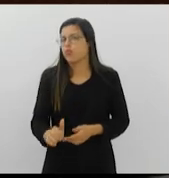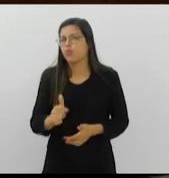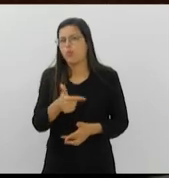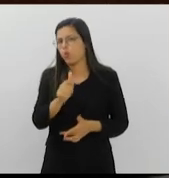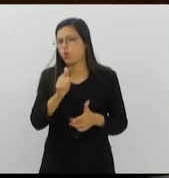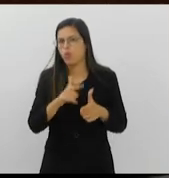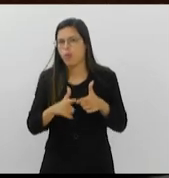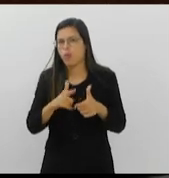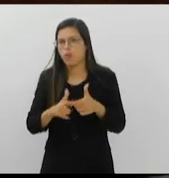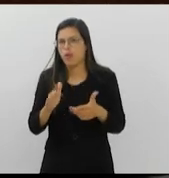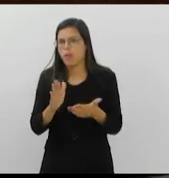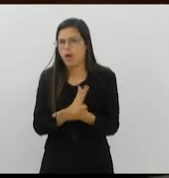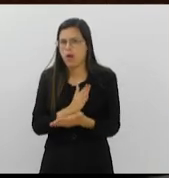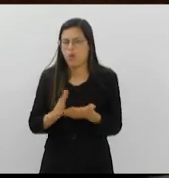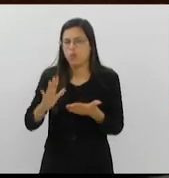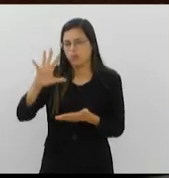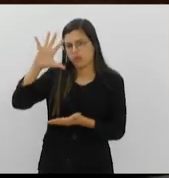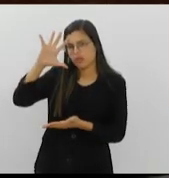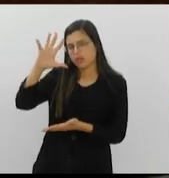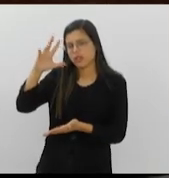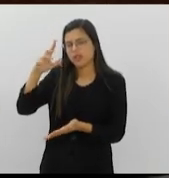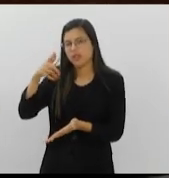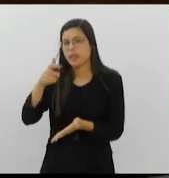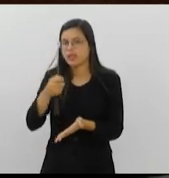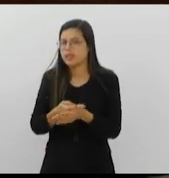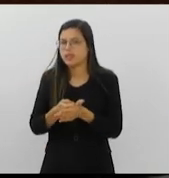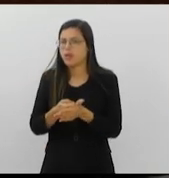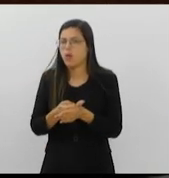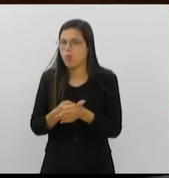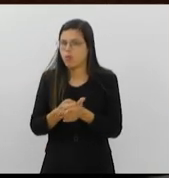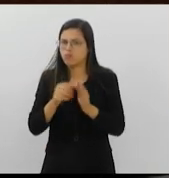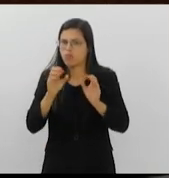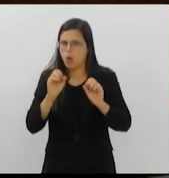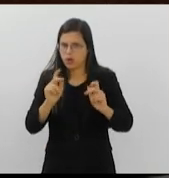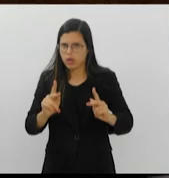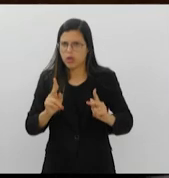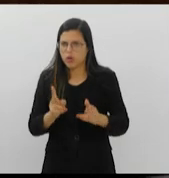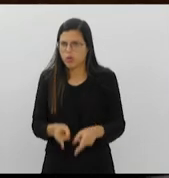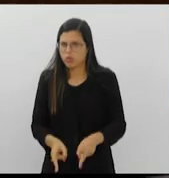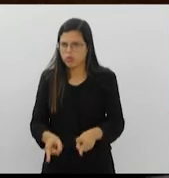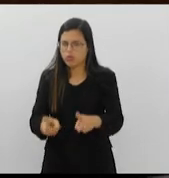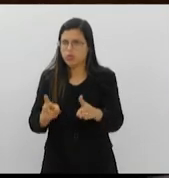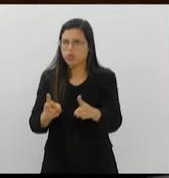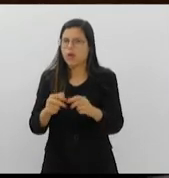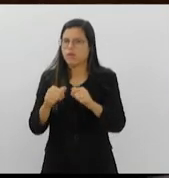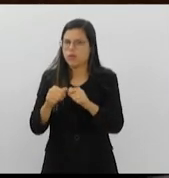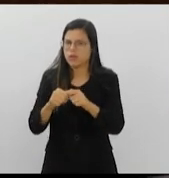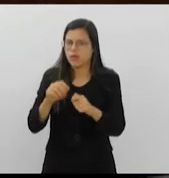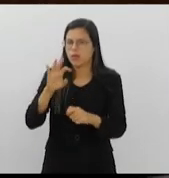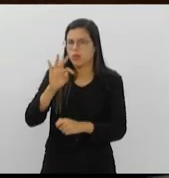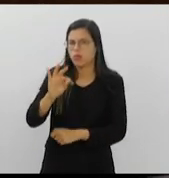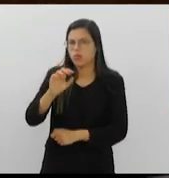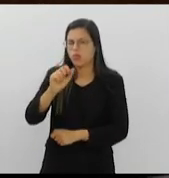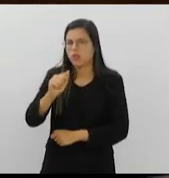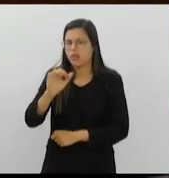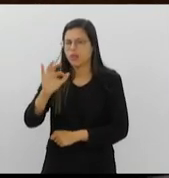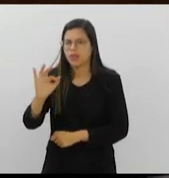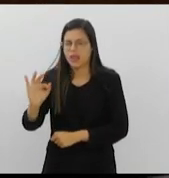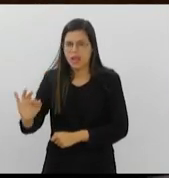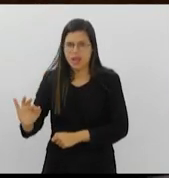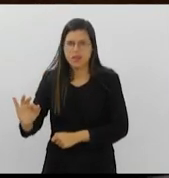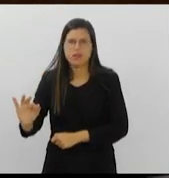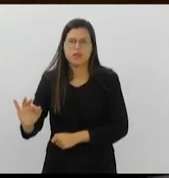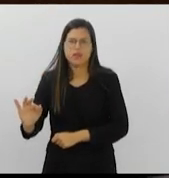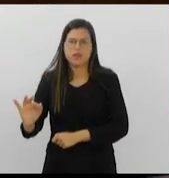alguns, decisão favorável para que pudesse continuar o certame, fazendo TAF, fazendo a parte de